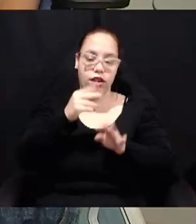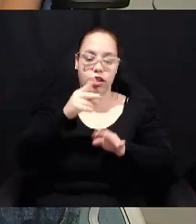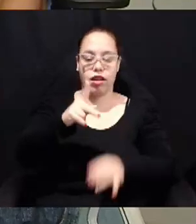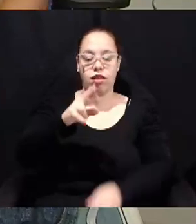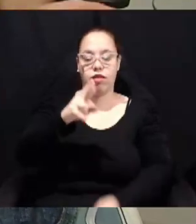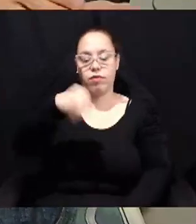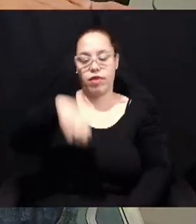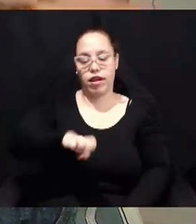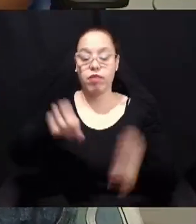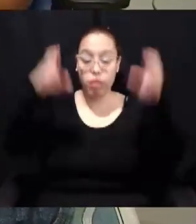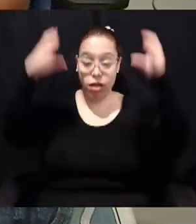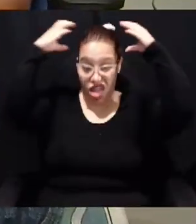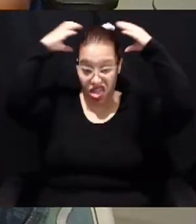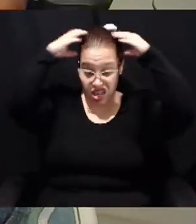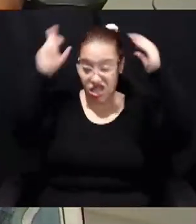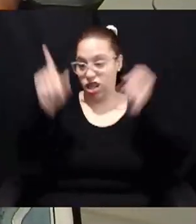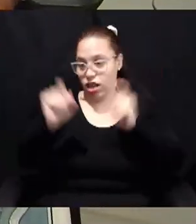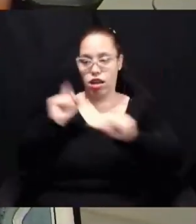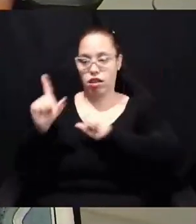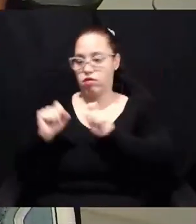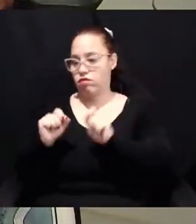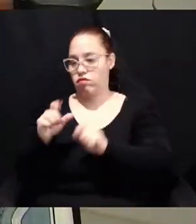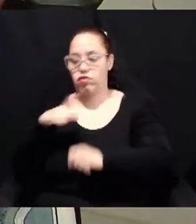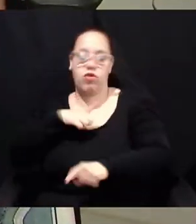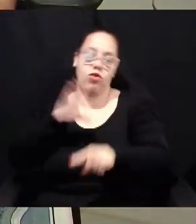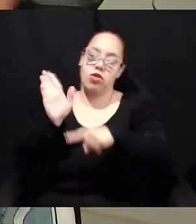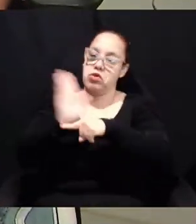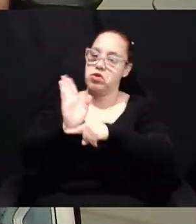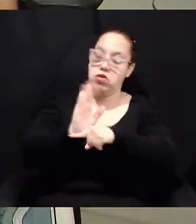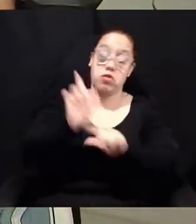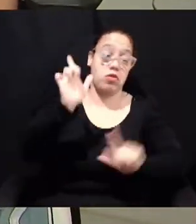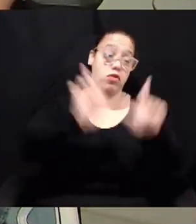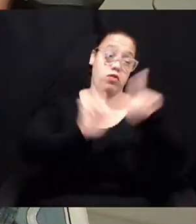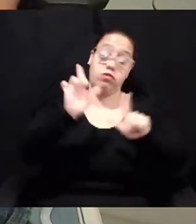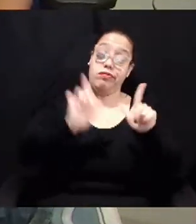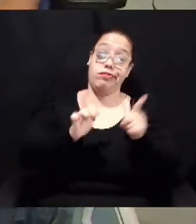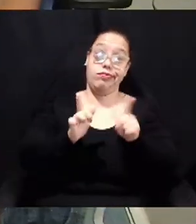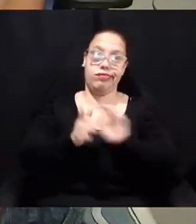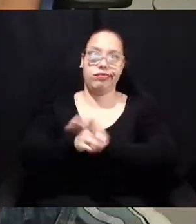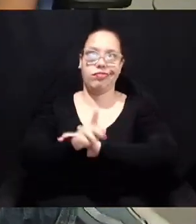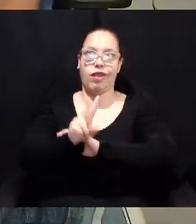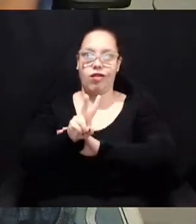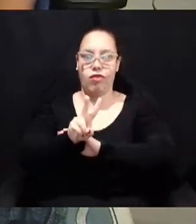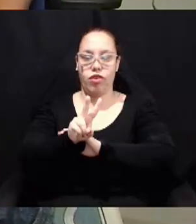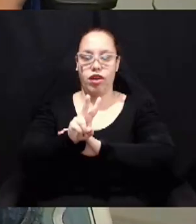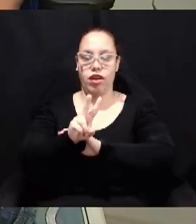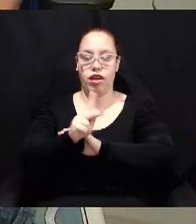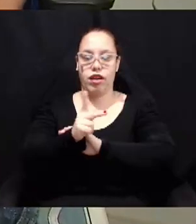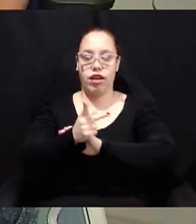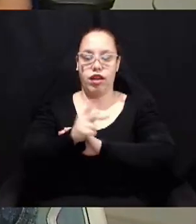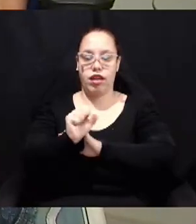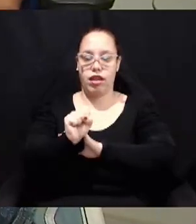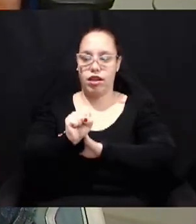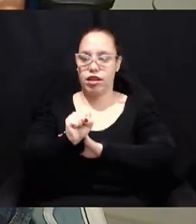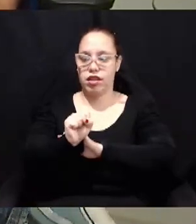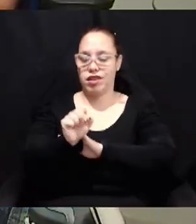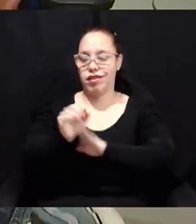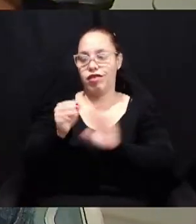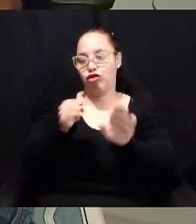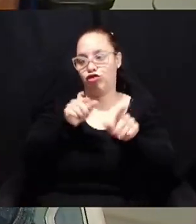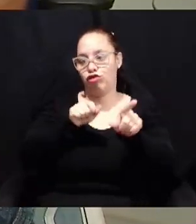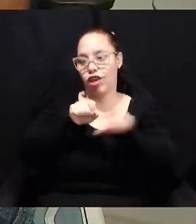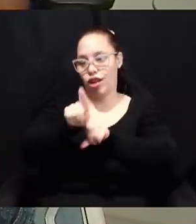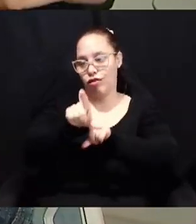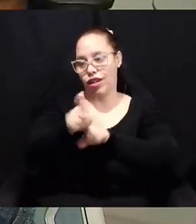a gente tinha o que passava no cinema, o que passava na TV, os VHS ali, DVD que a gente alugava. E então você ficava